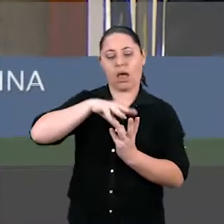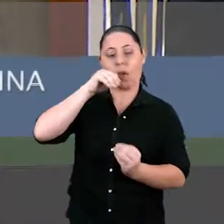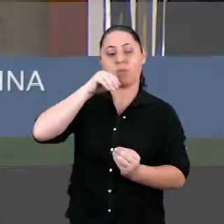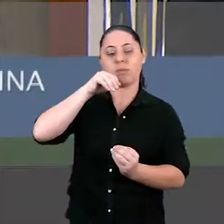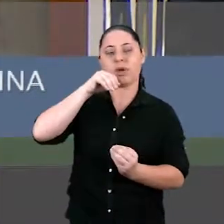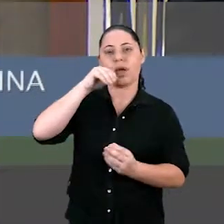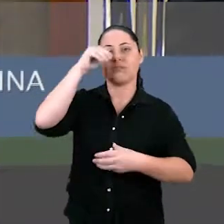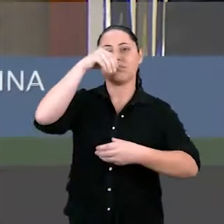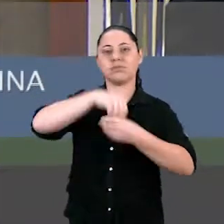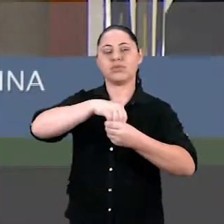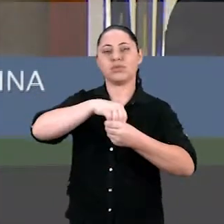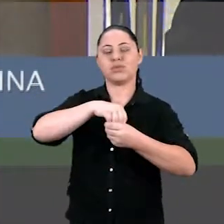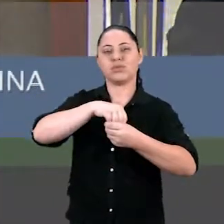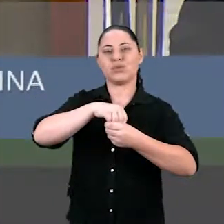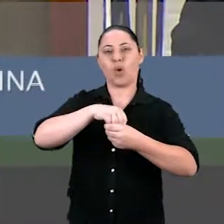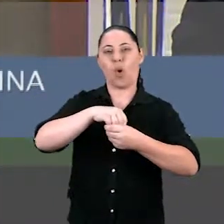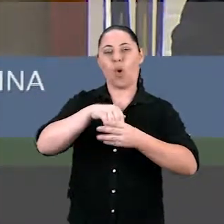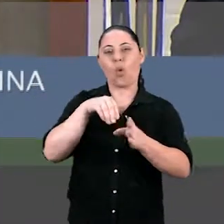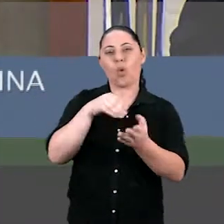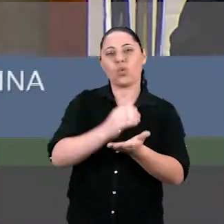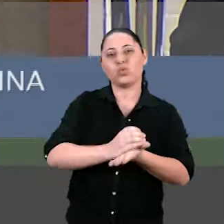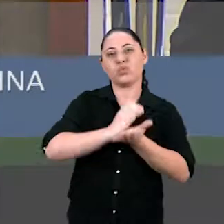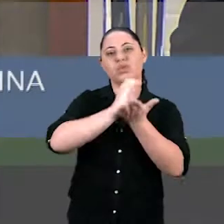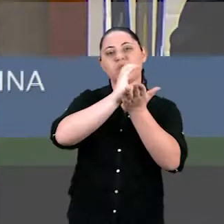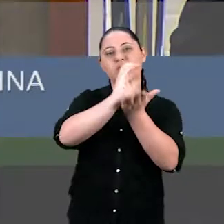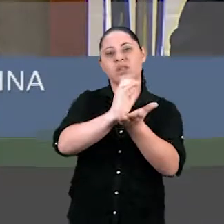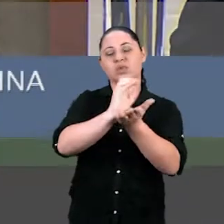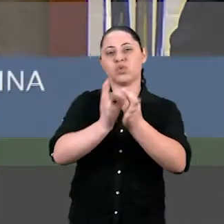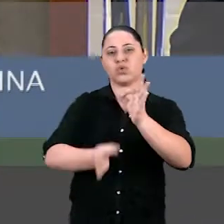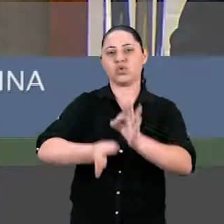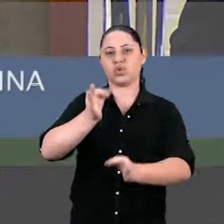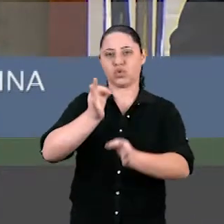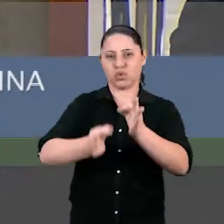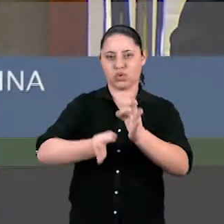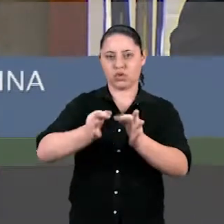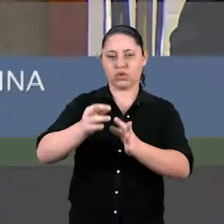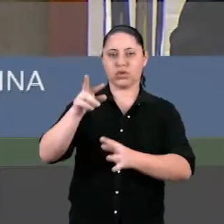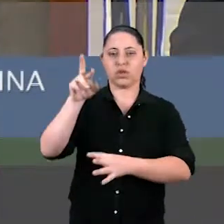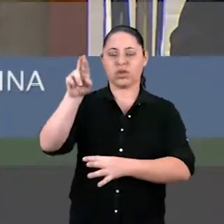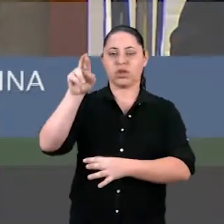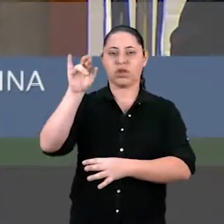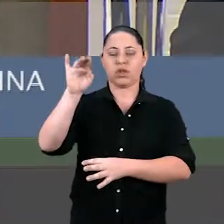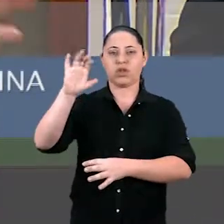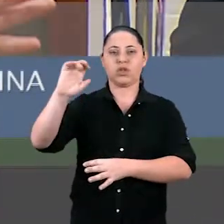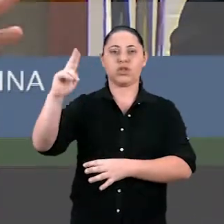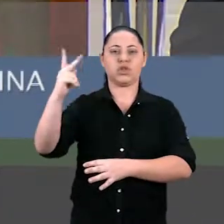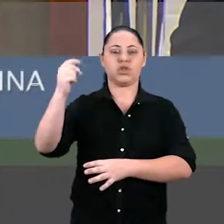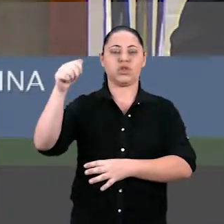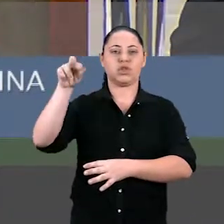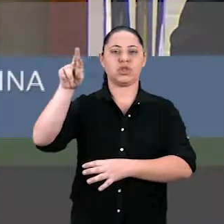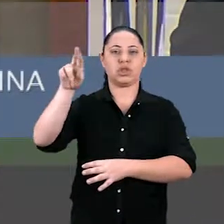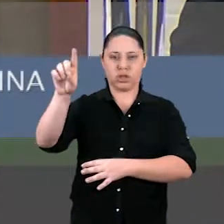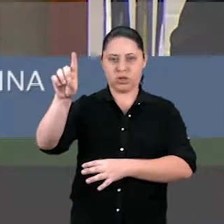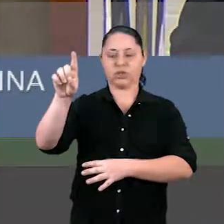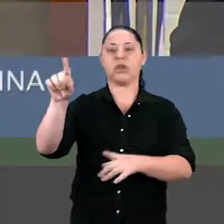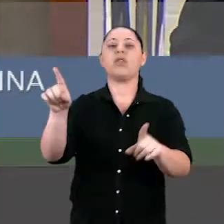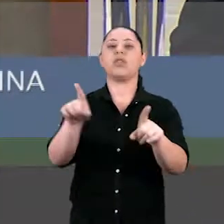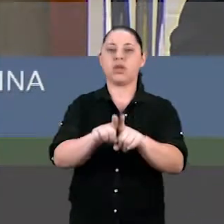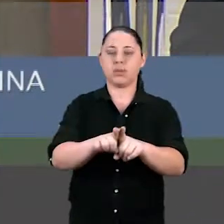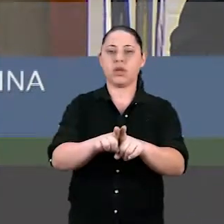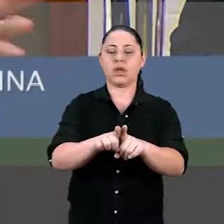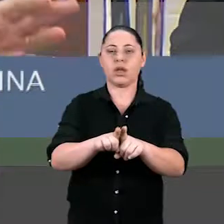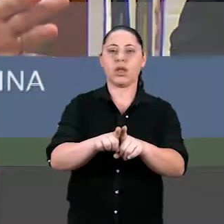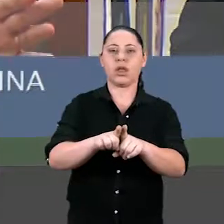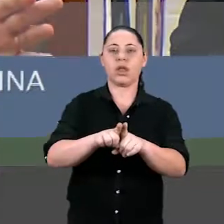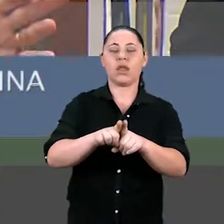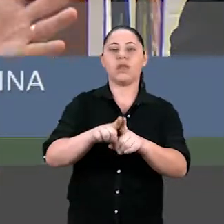Nacional de Justiça, o meu querido Richard Paquim, que também vem da Universidade de São Paulo,